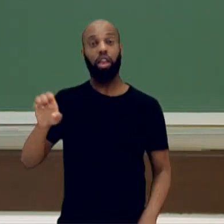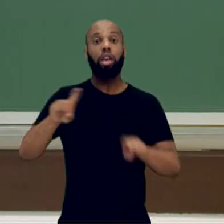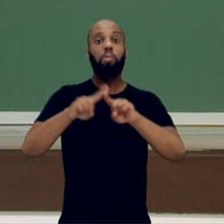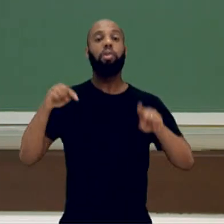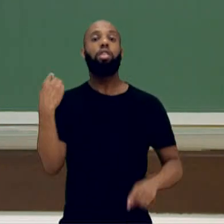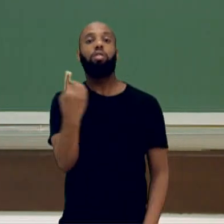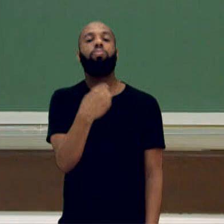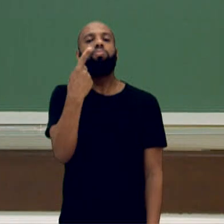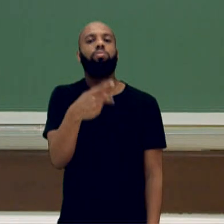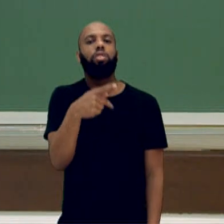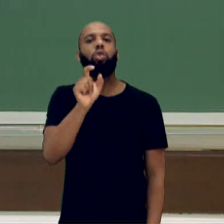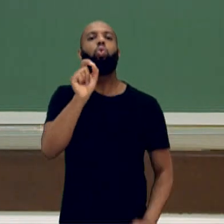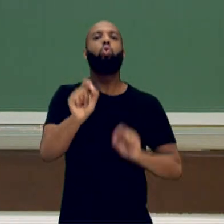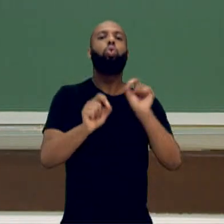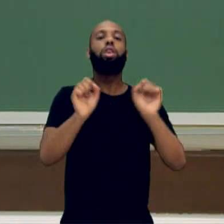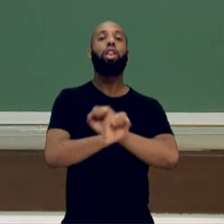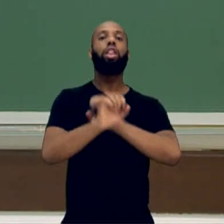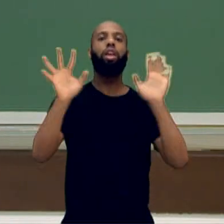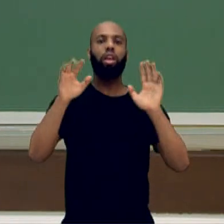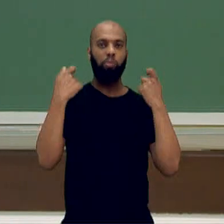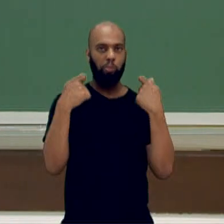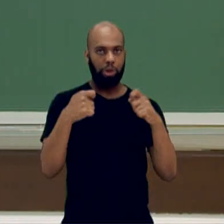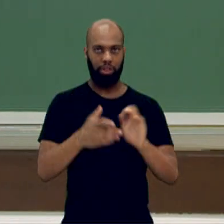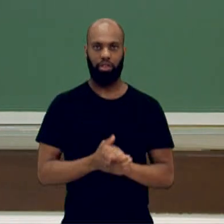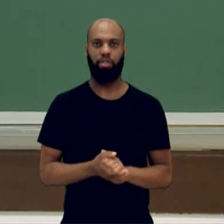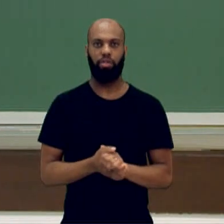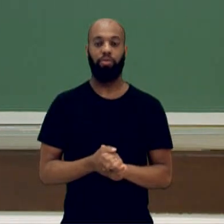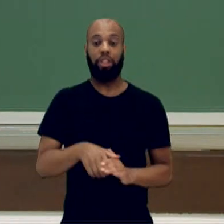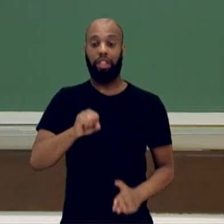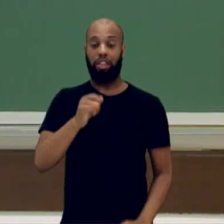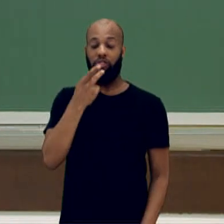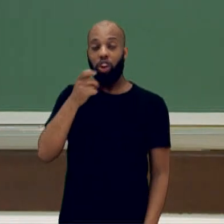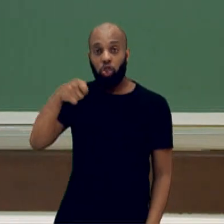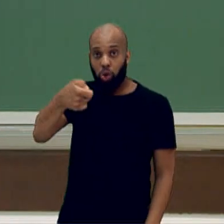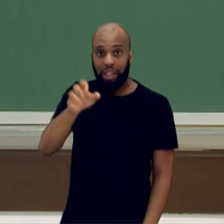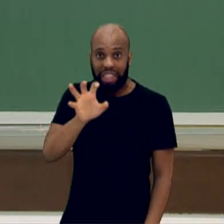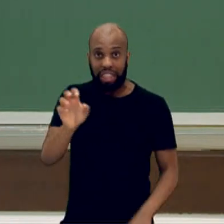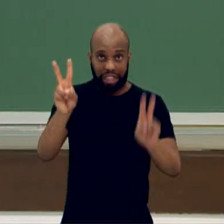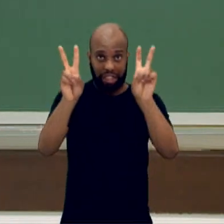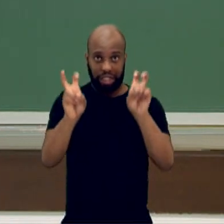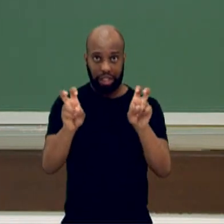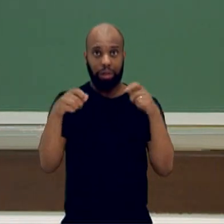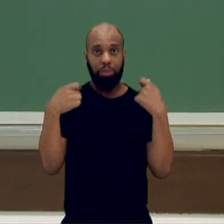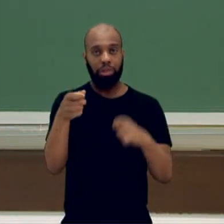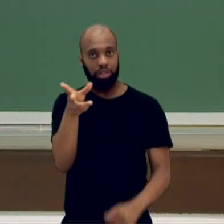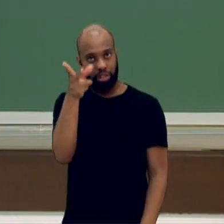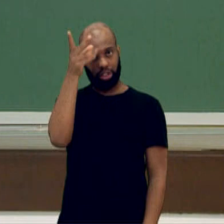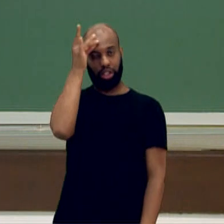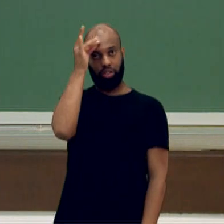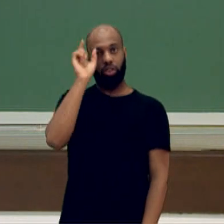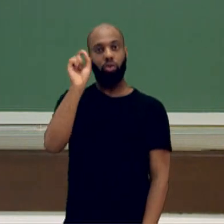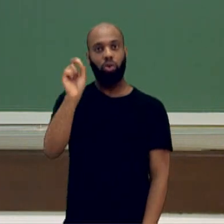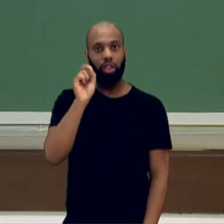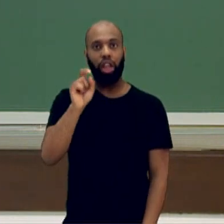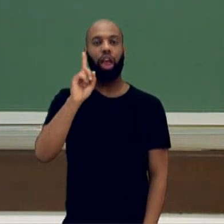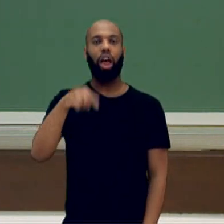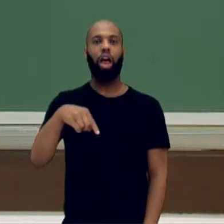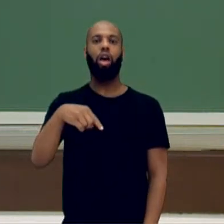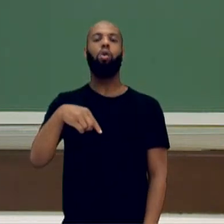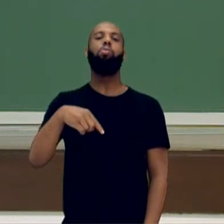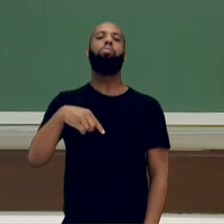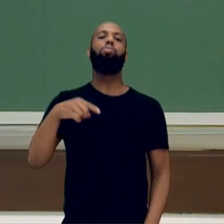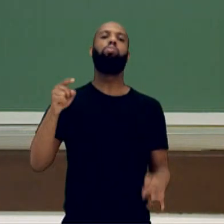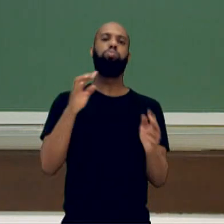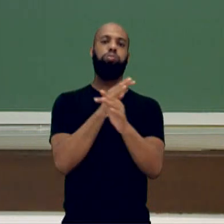nós aqui, o que tem que ficar bem claro? Quando eu falo em megacidade, vamos fixar que é de uma população de